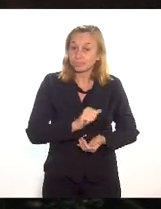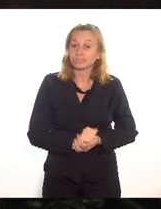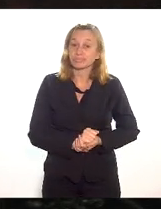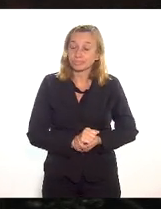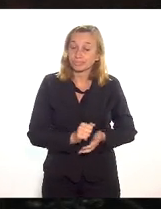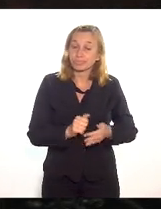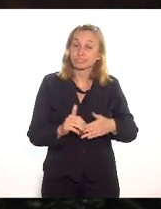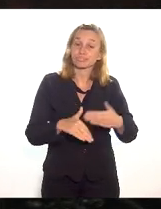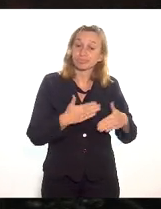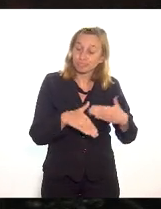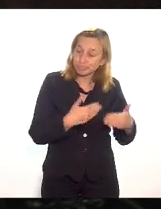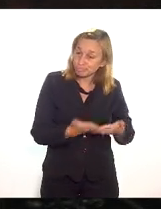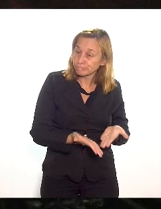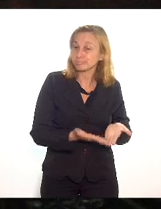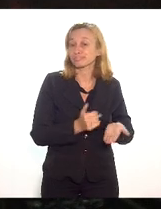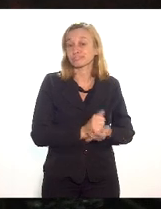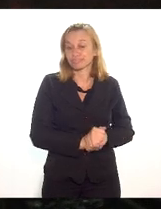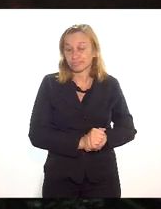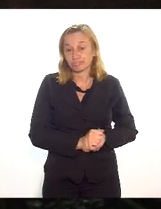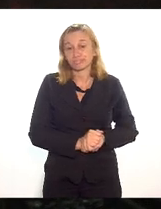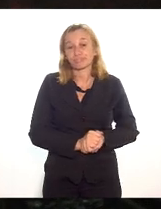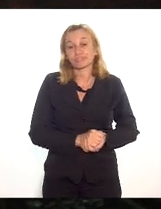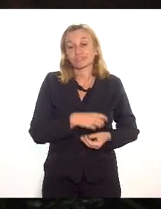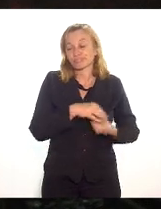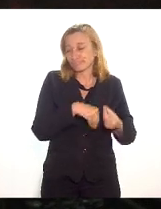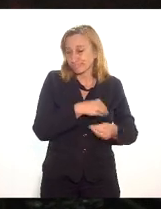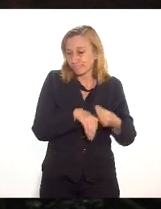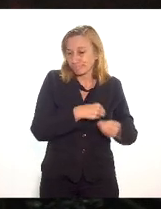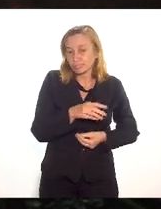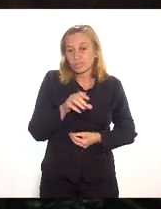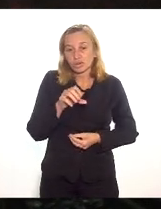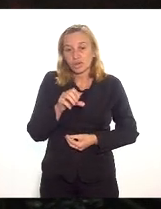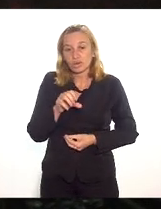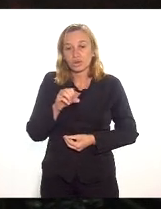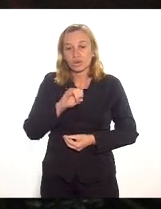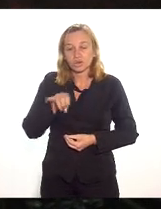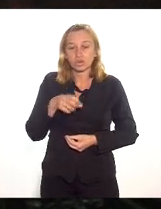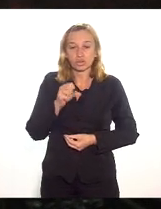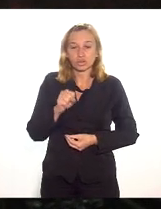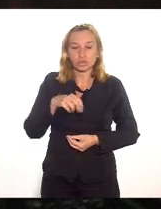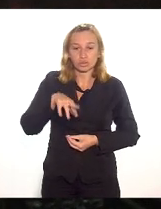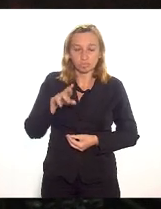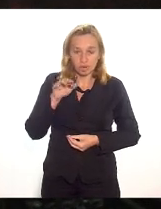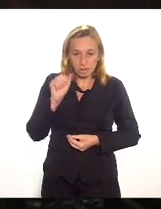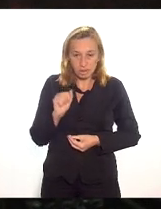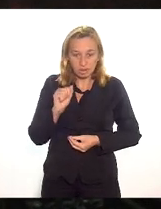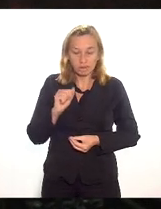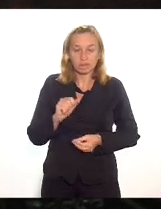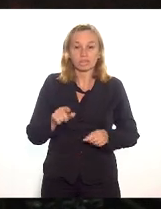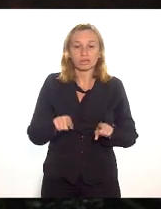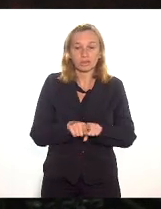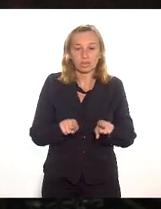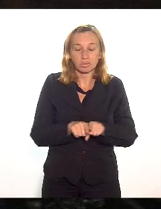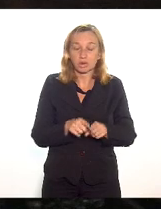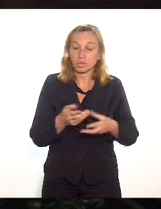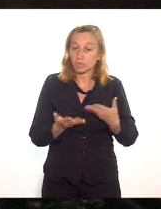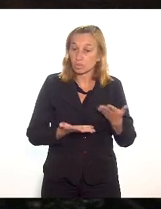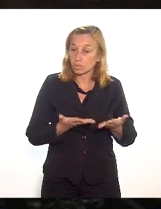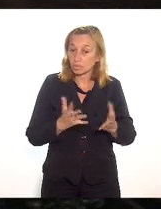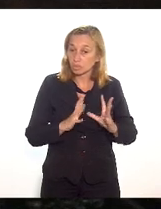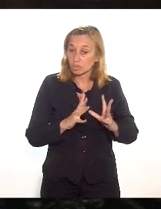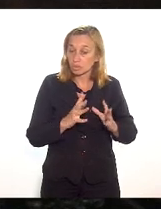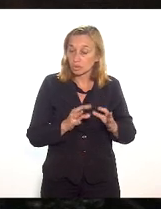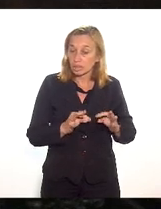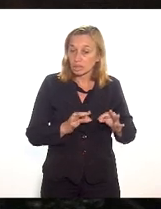processos e mais processos de proliferação de geosmina e após o suposto tratamento por parte